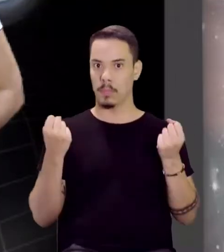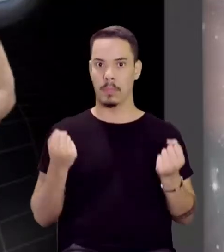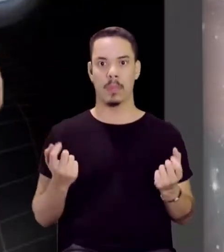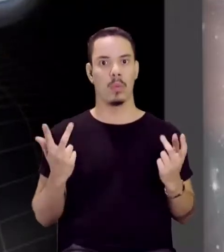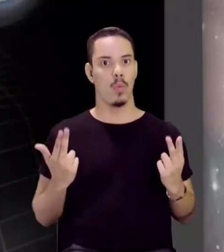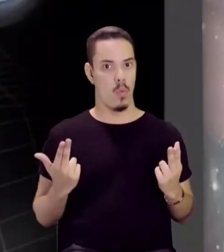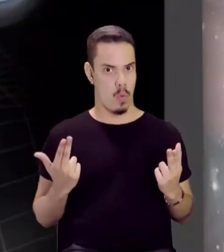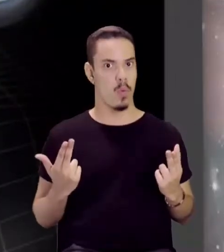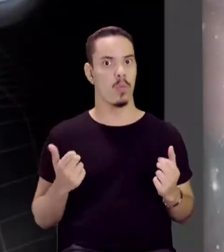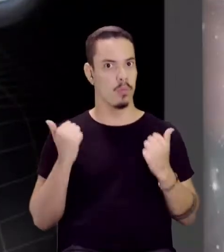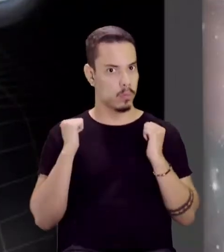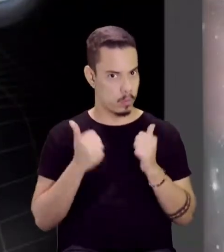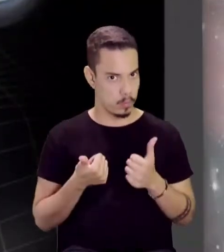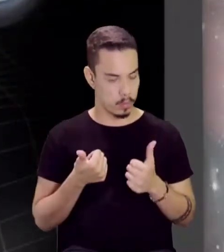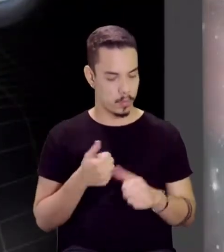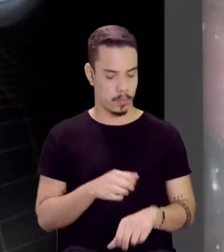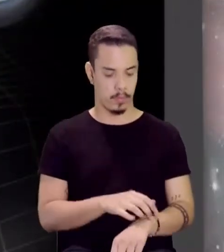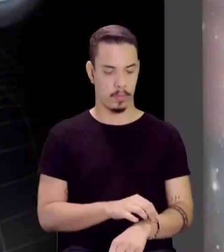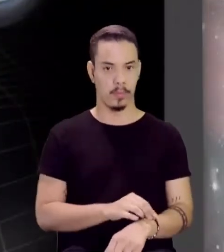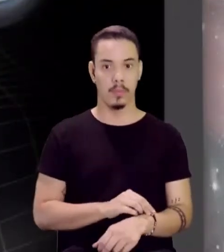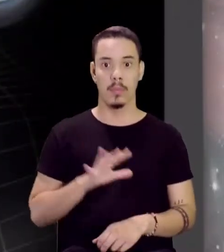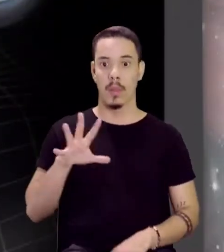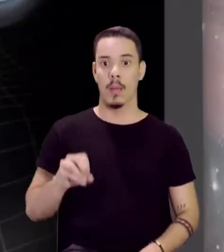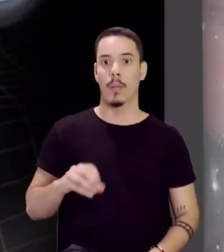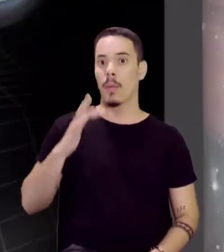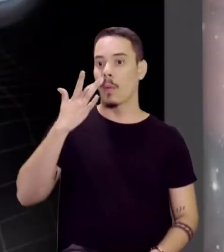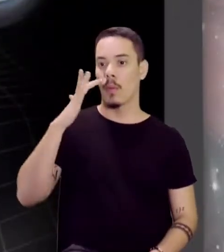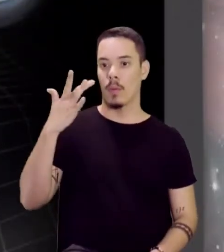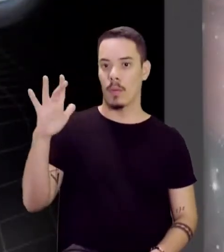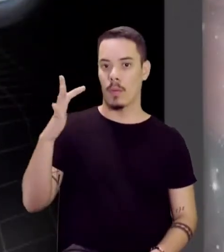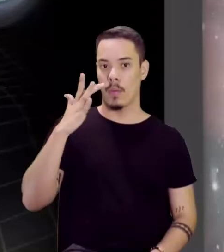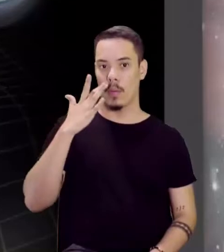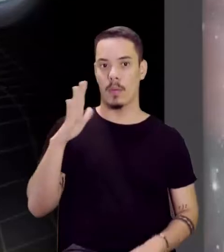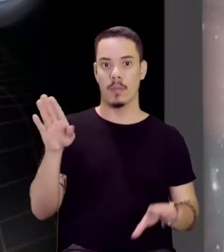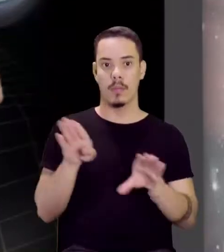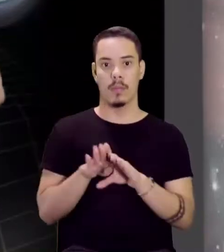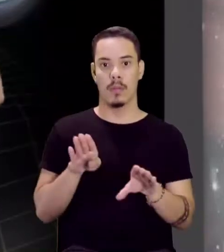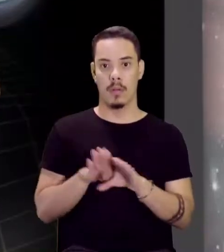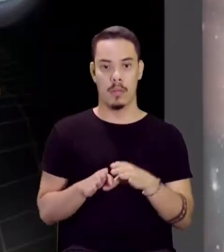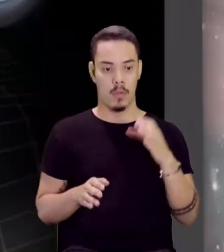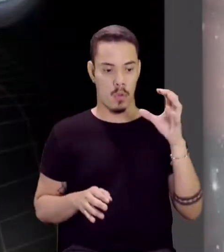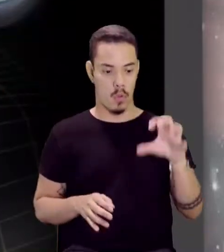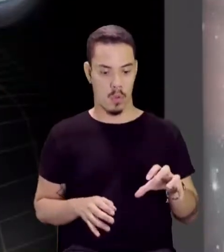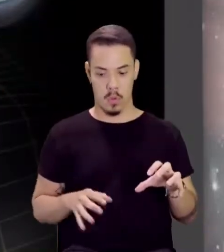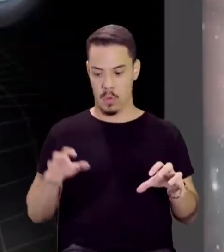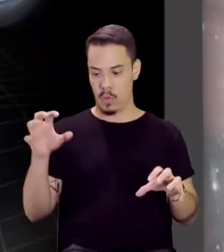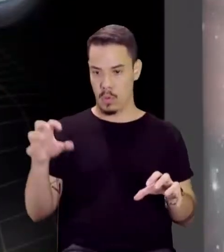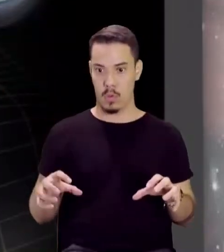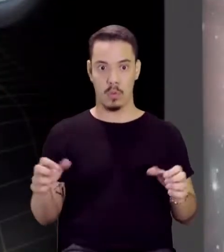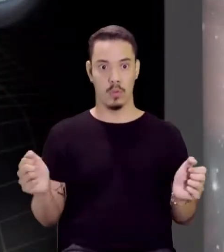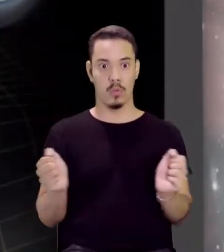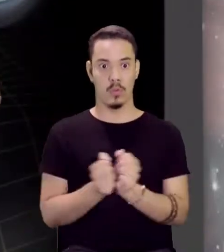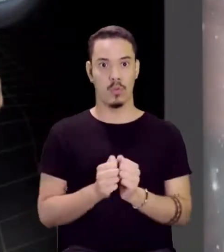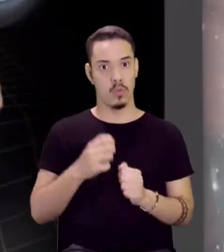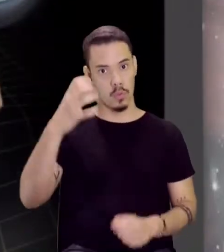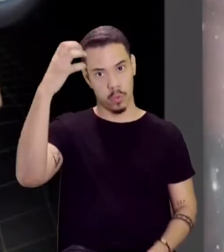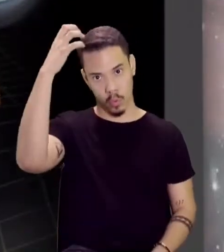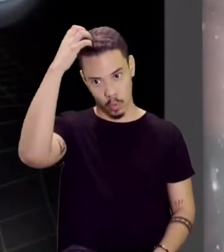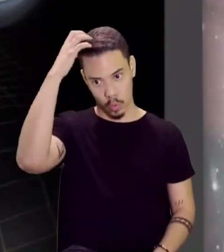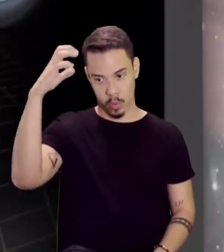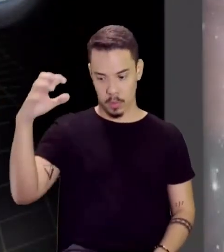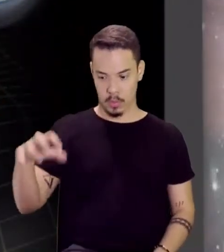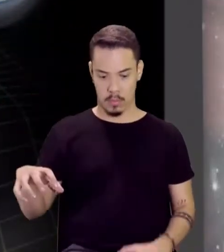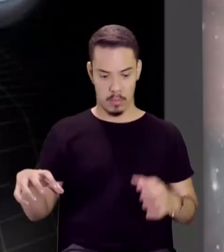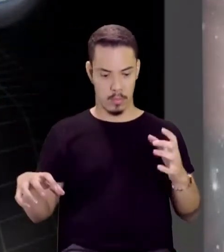Exato. Correto? Exato. Pegou uma quantidade de ouro e também colocou na balança, junto com a coroa. Isso. Então